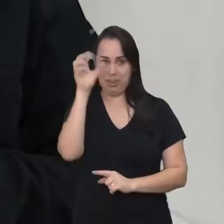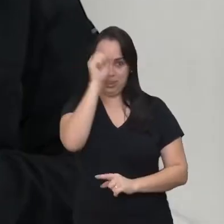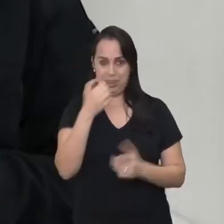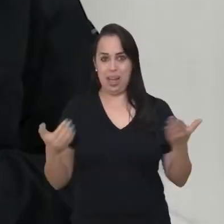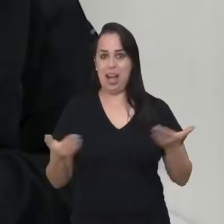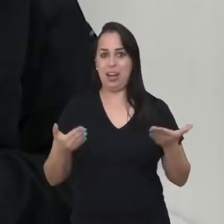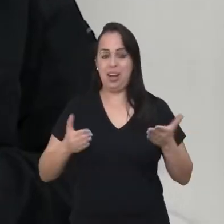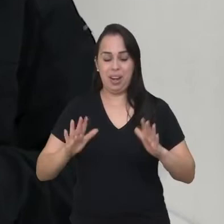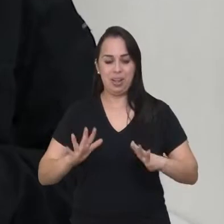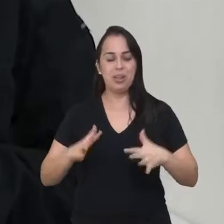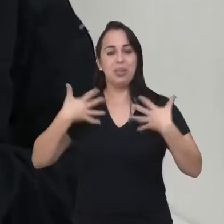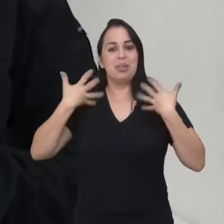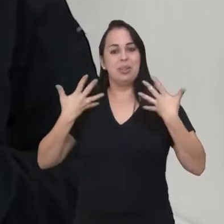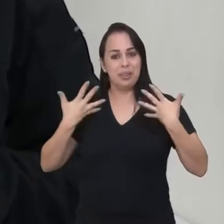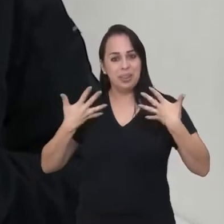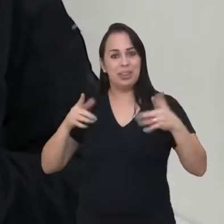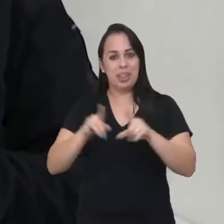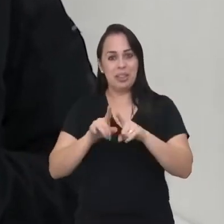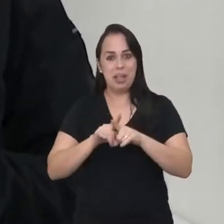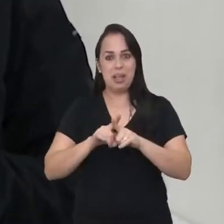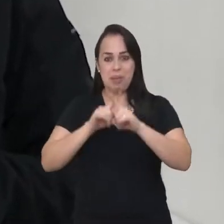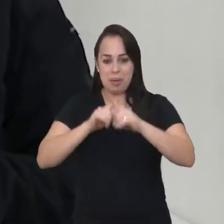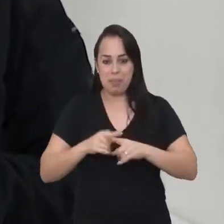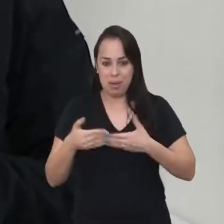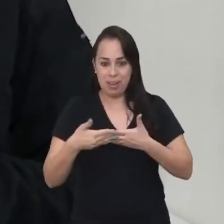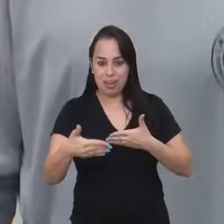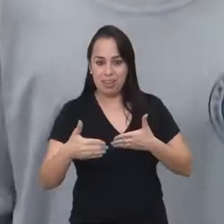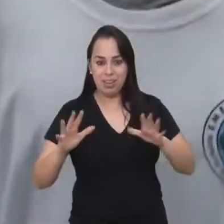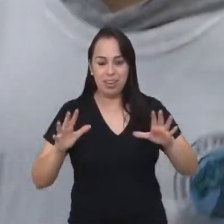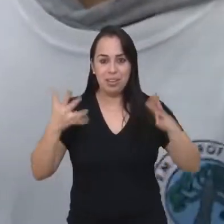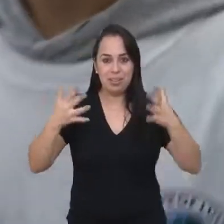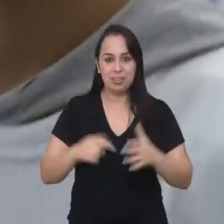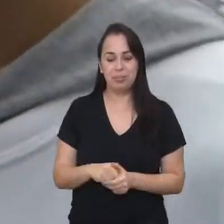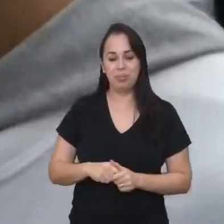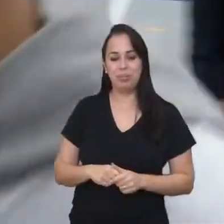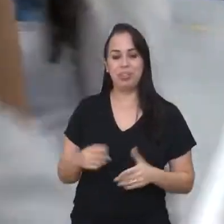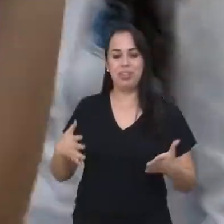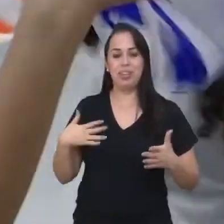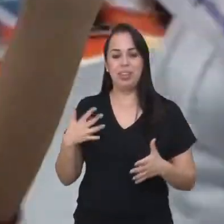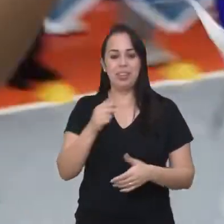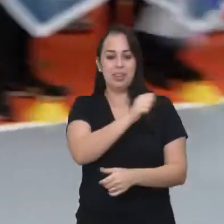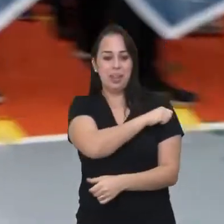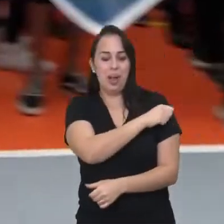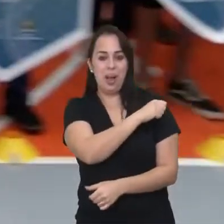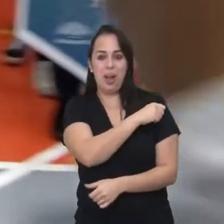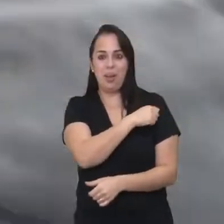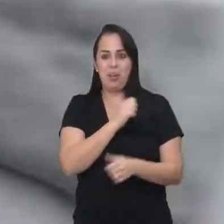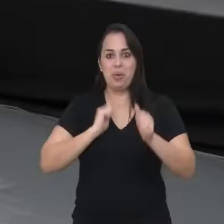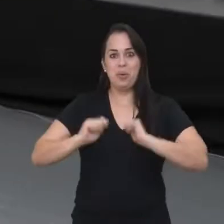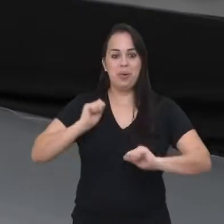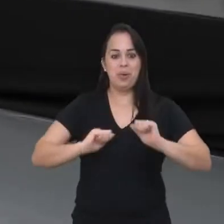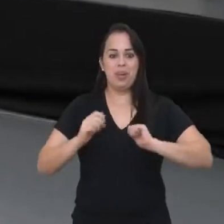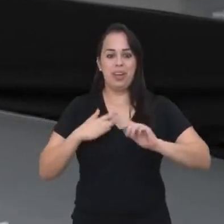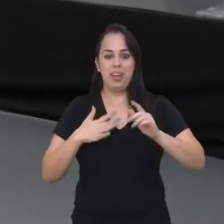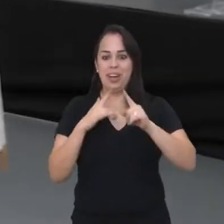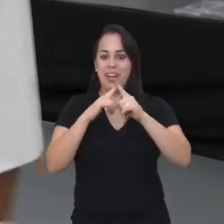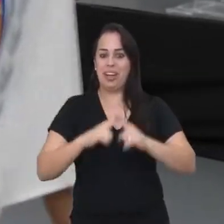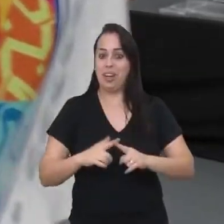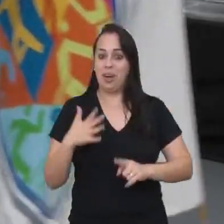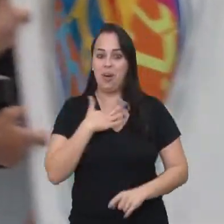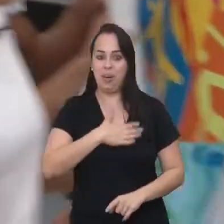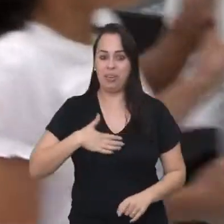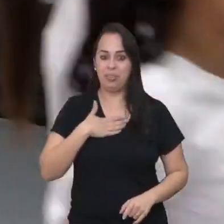aprendizagem. Agora o pessoal está muito animado, preparado para fazer uma grande competição. Pela empolgação dos alunos, dá para ver o quanto os jogos chamam a atenção